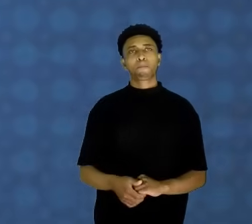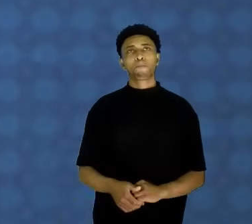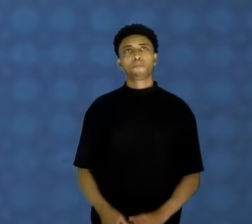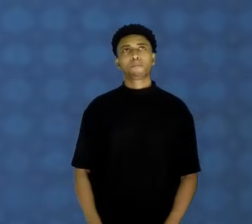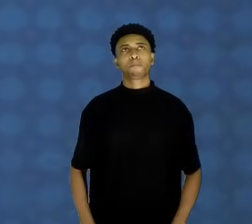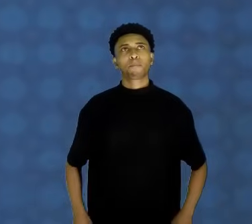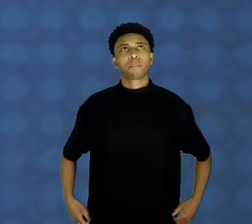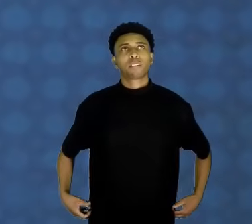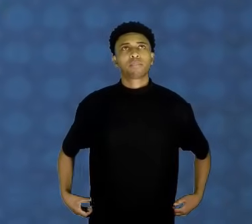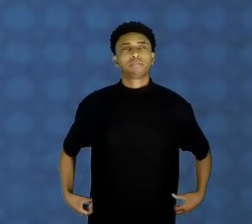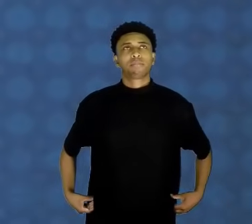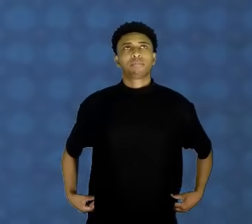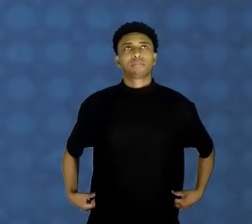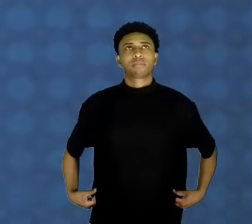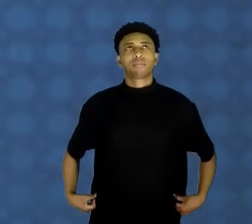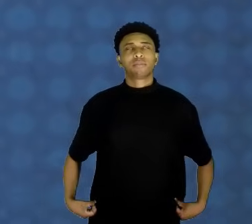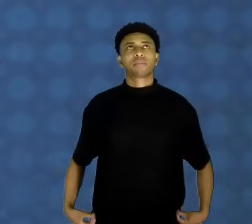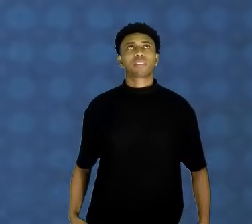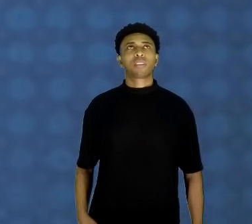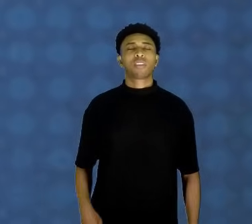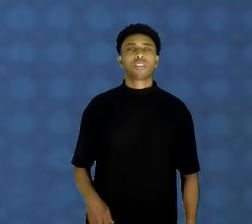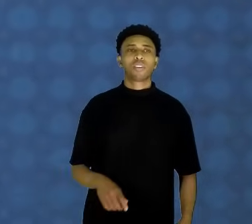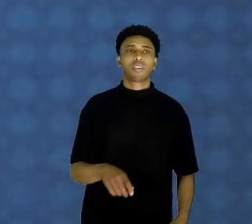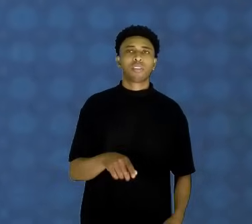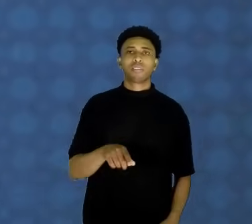Você agrediria ele?